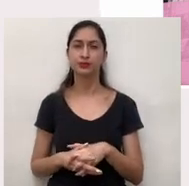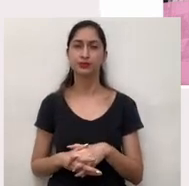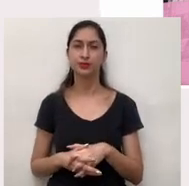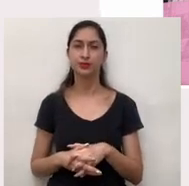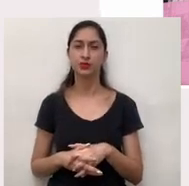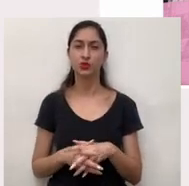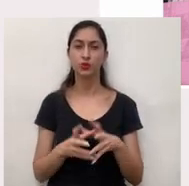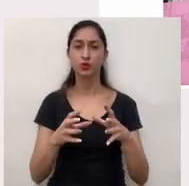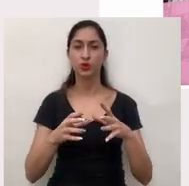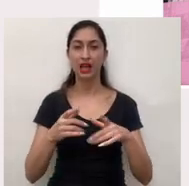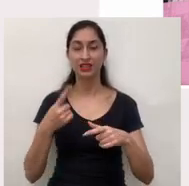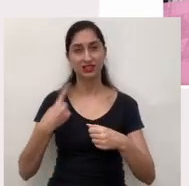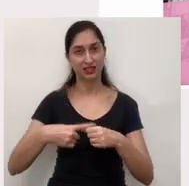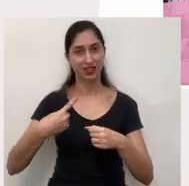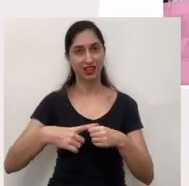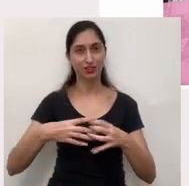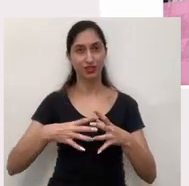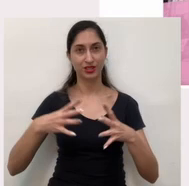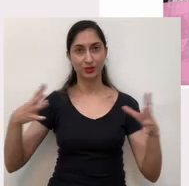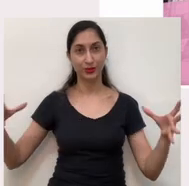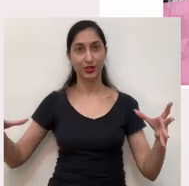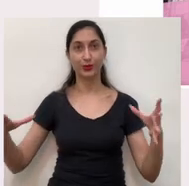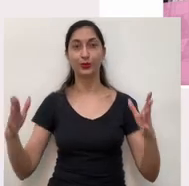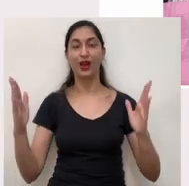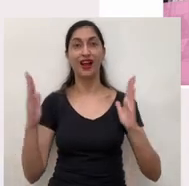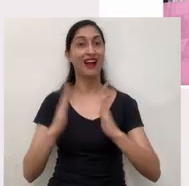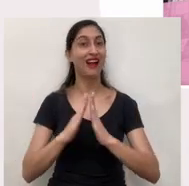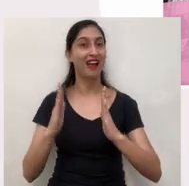crescimento da cidade, né? Quando as casas precisam